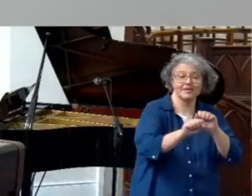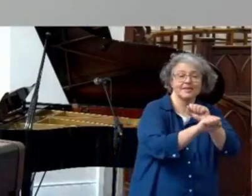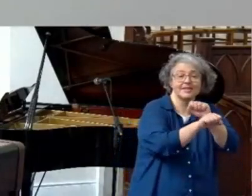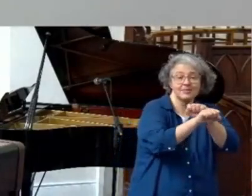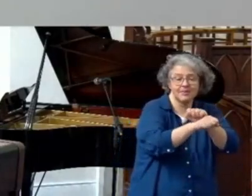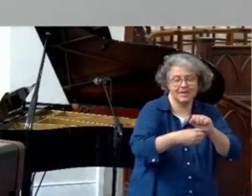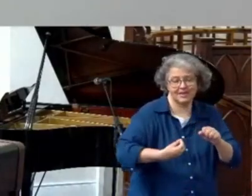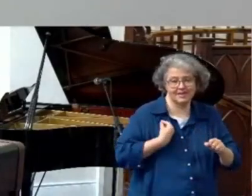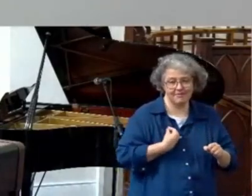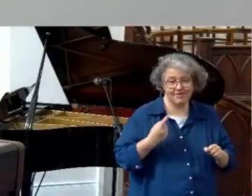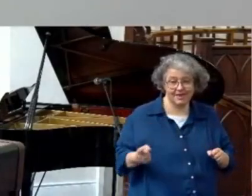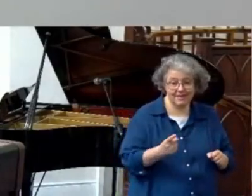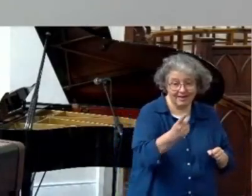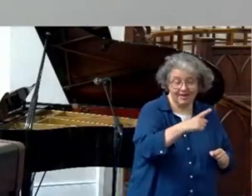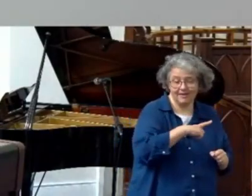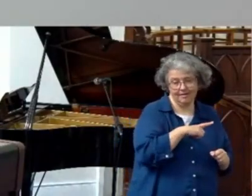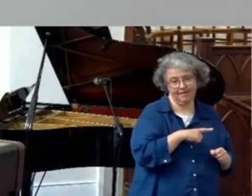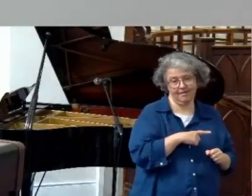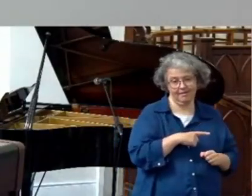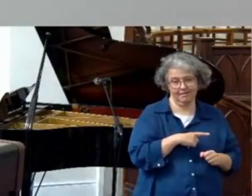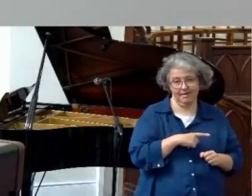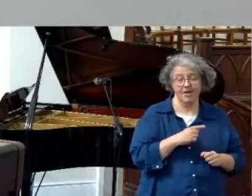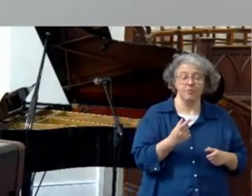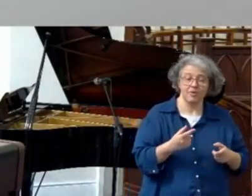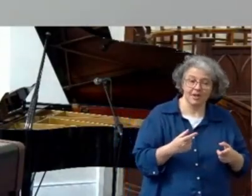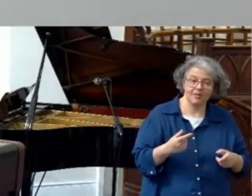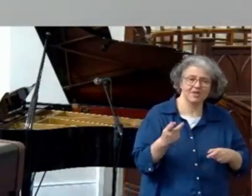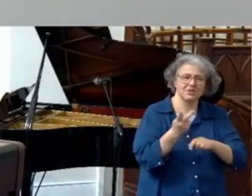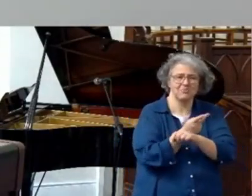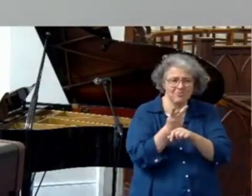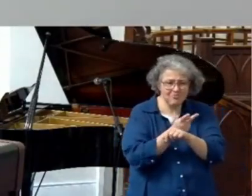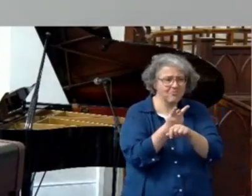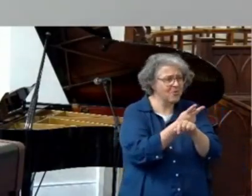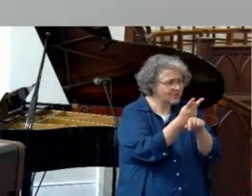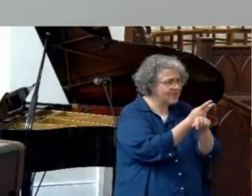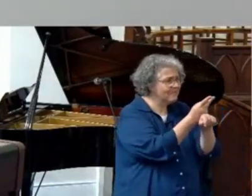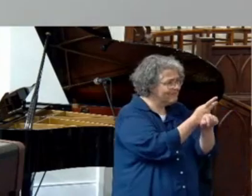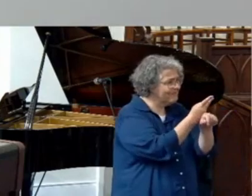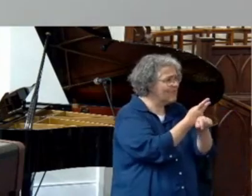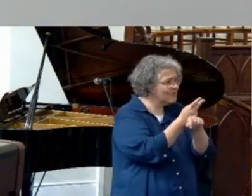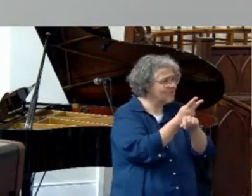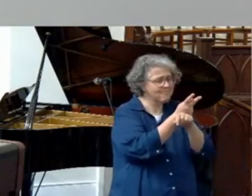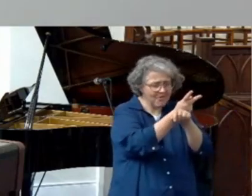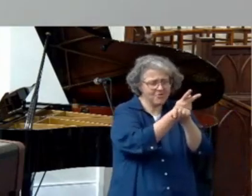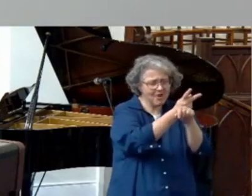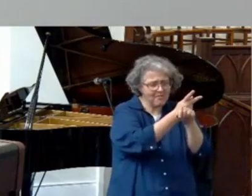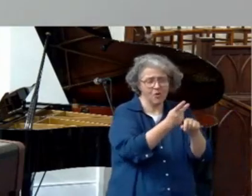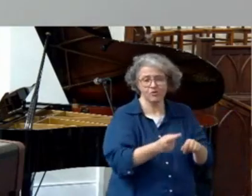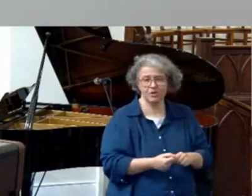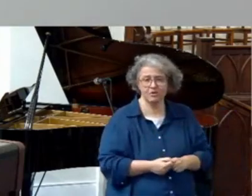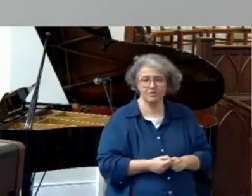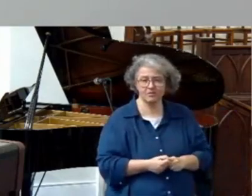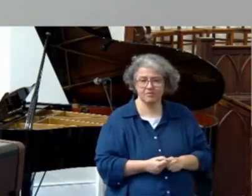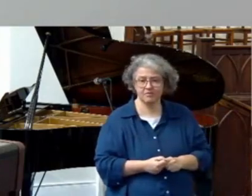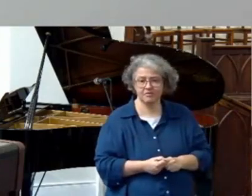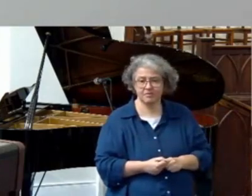vida terrena, perdê-la-á. Em algum momento ela sumirá dos seus pés. E